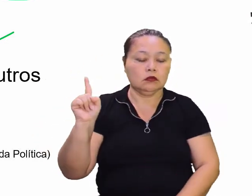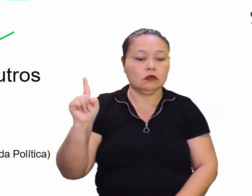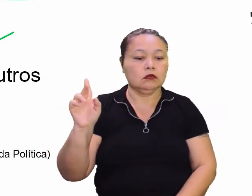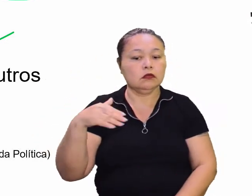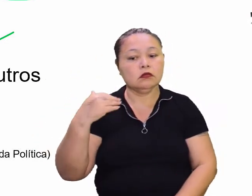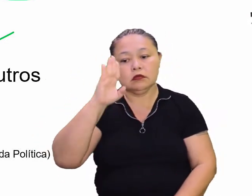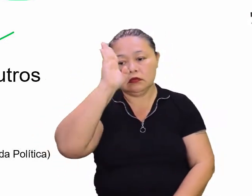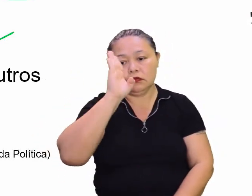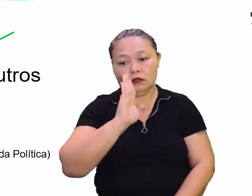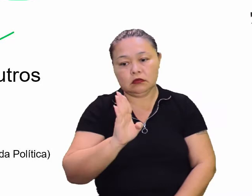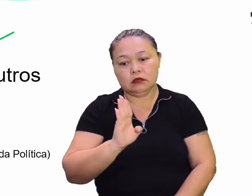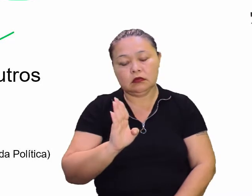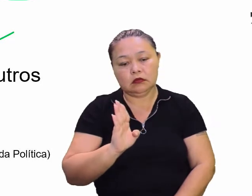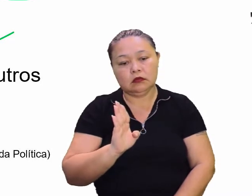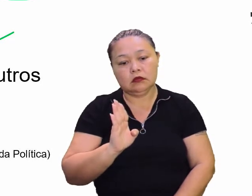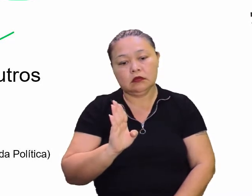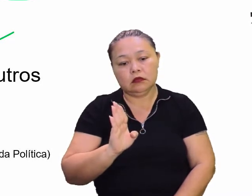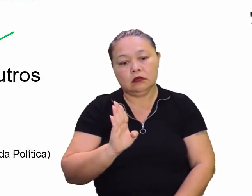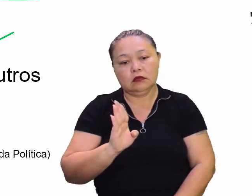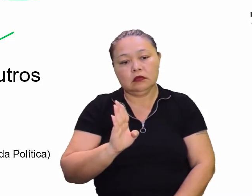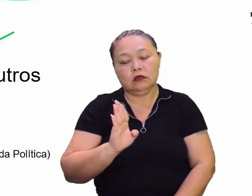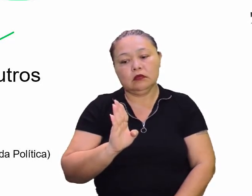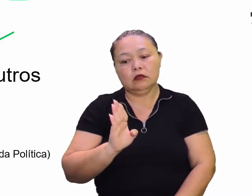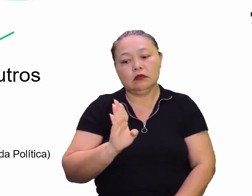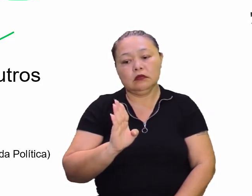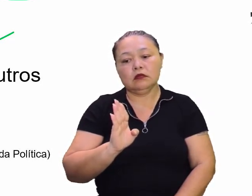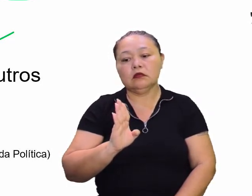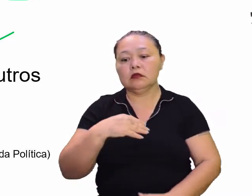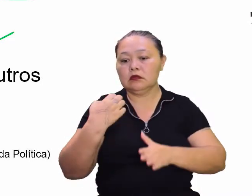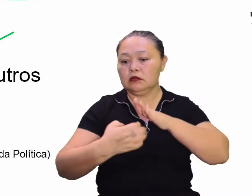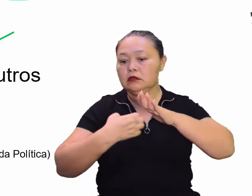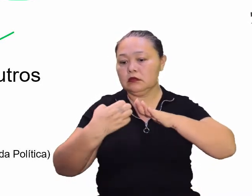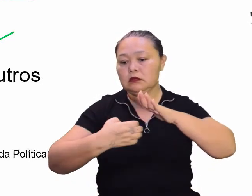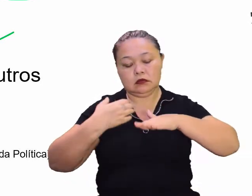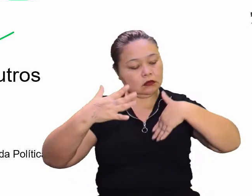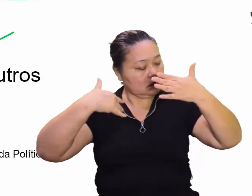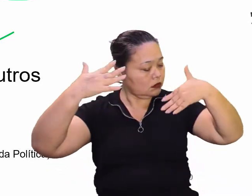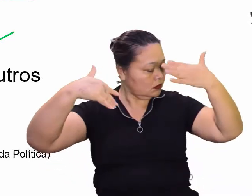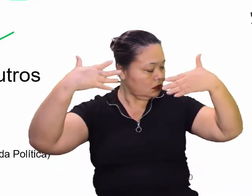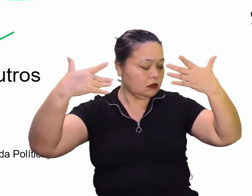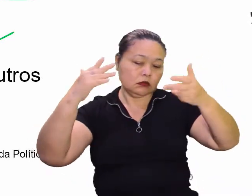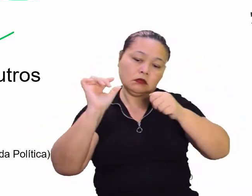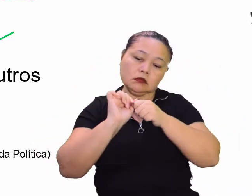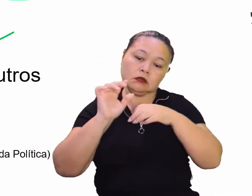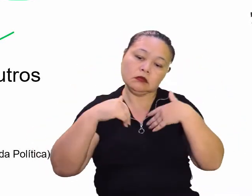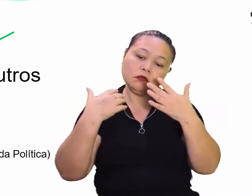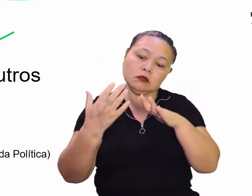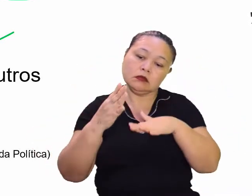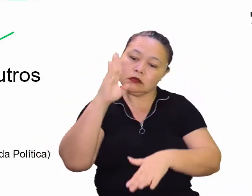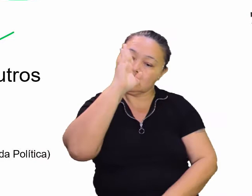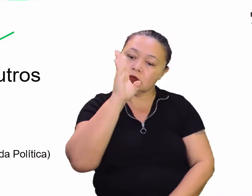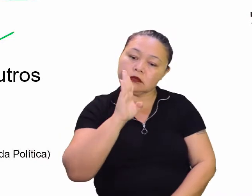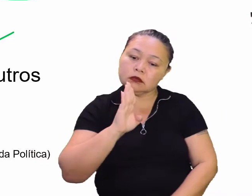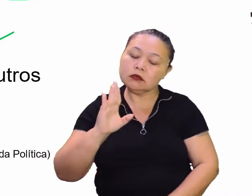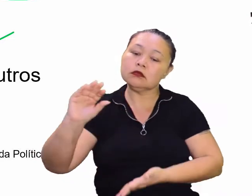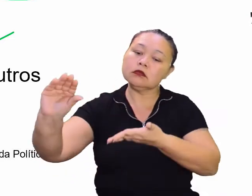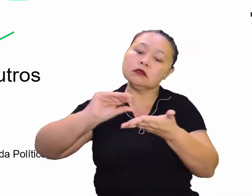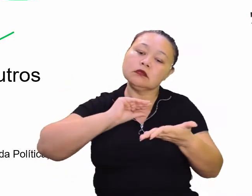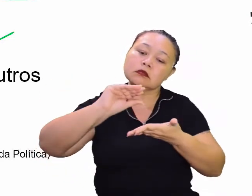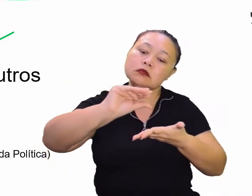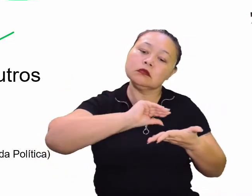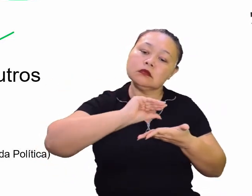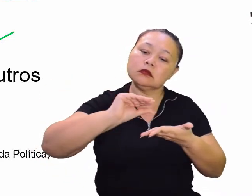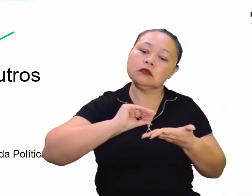o Brasil, por exemplo, Rogério, o crescimento industrial tem crescido. O Brasil teve muito